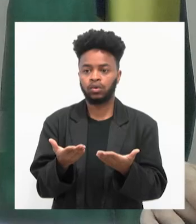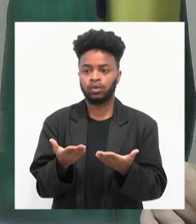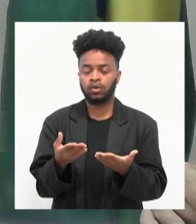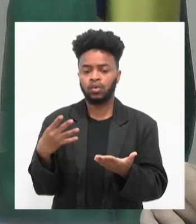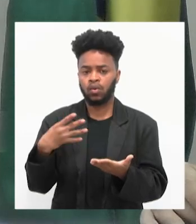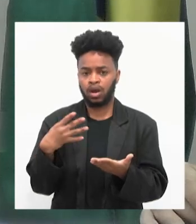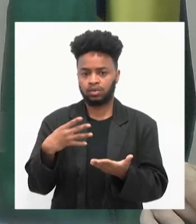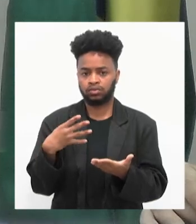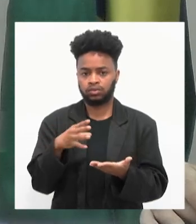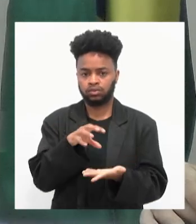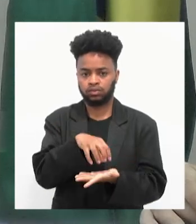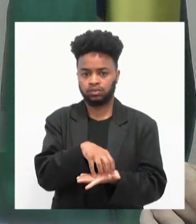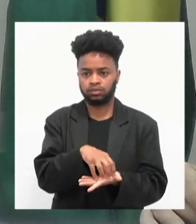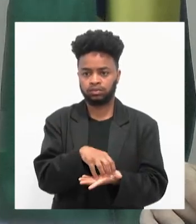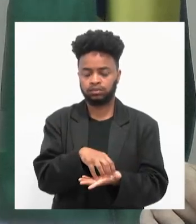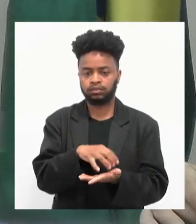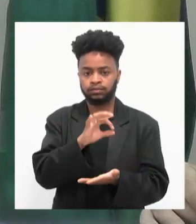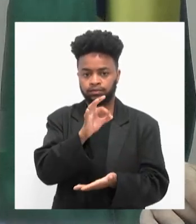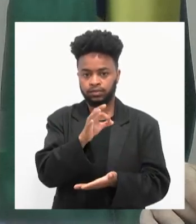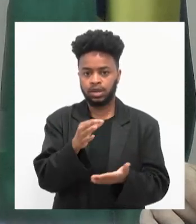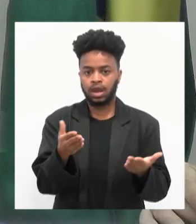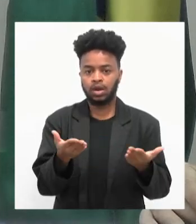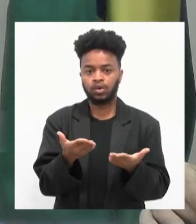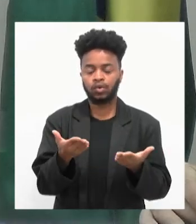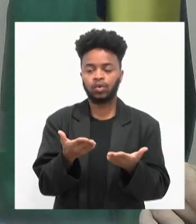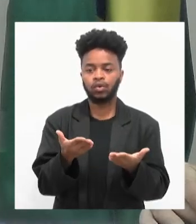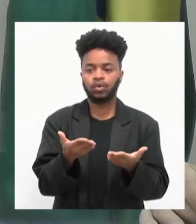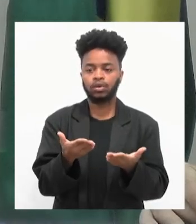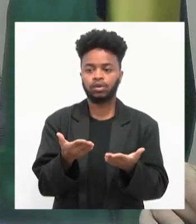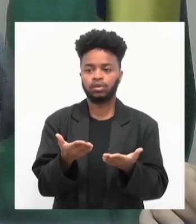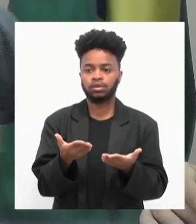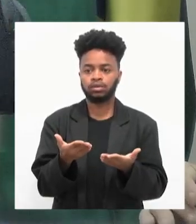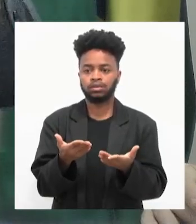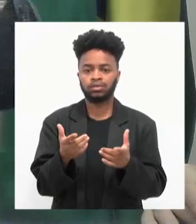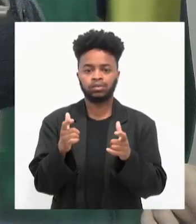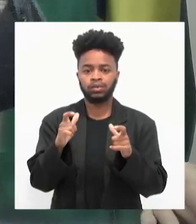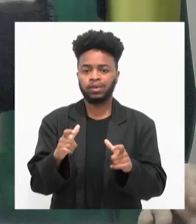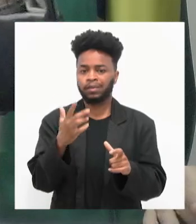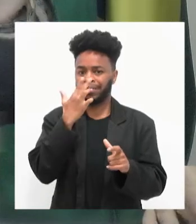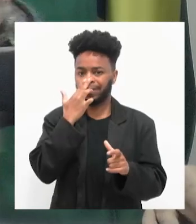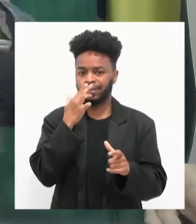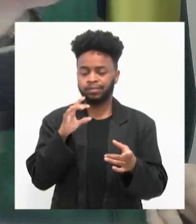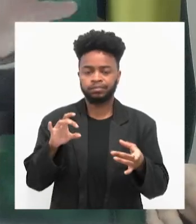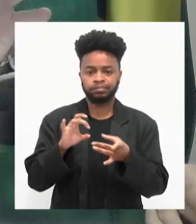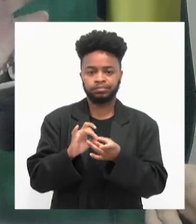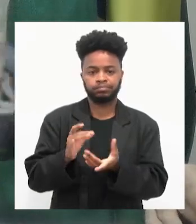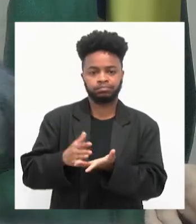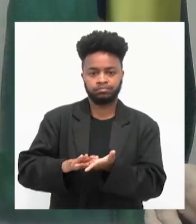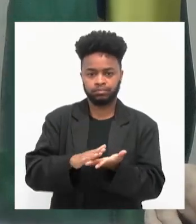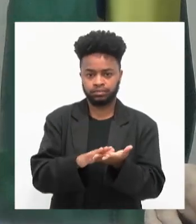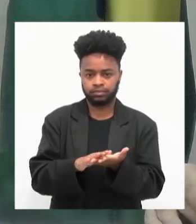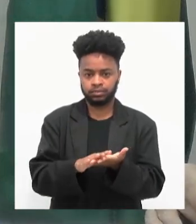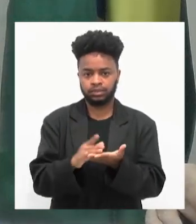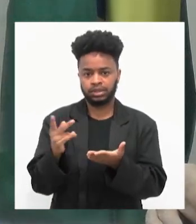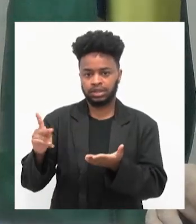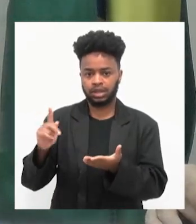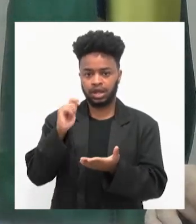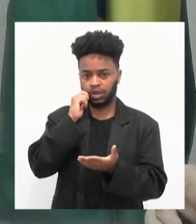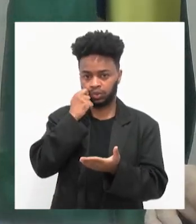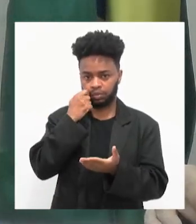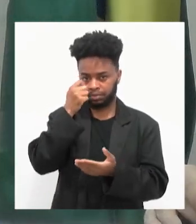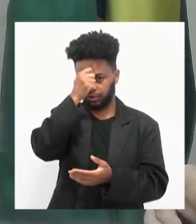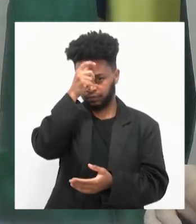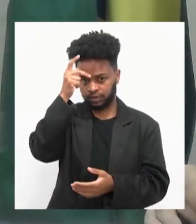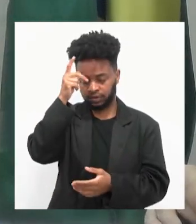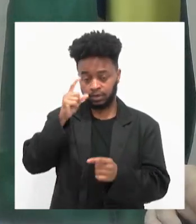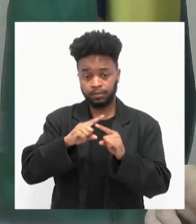Batalhão. Ali virou mais um puxadinho de escola de samba para o senhor Eduardo Paes. Só que ali funcionava